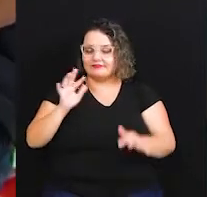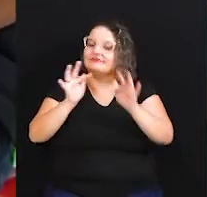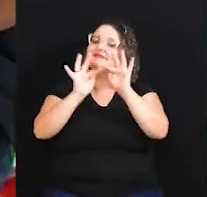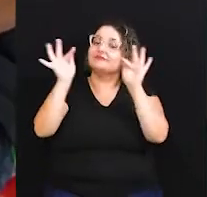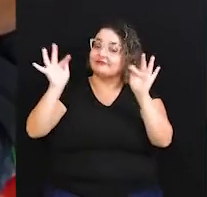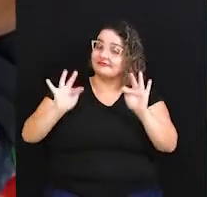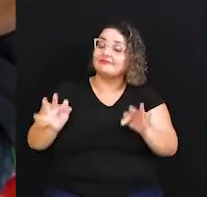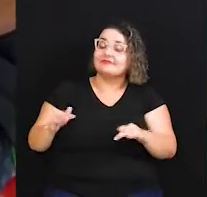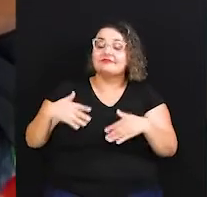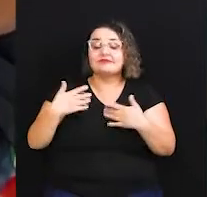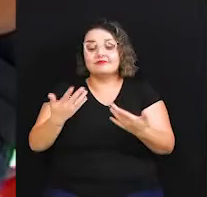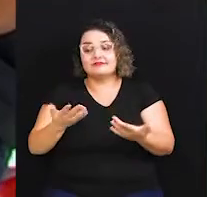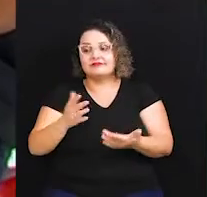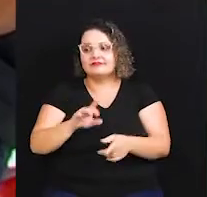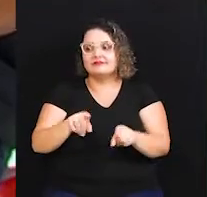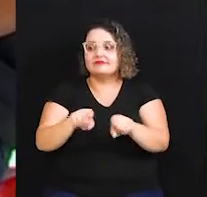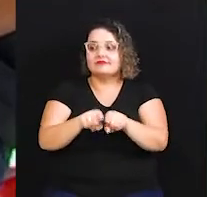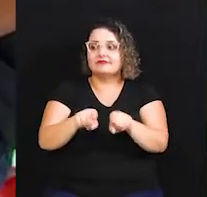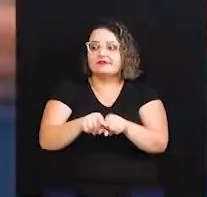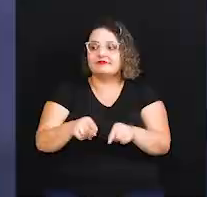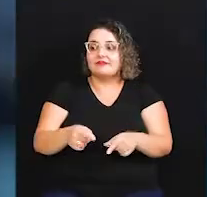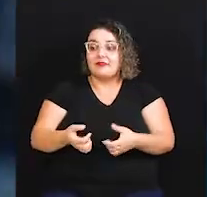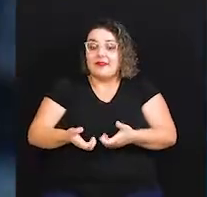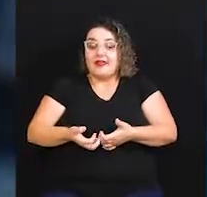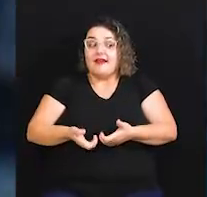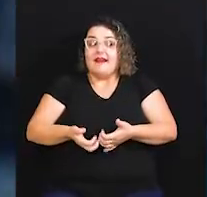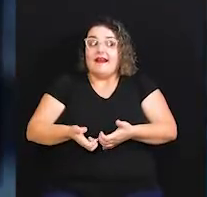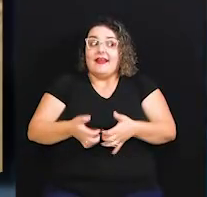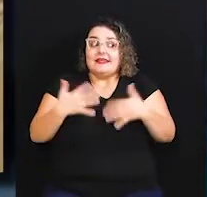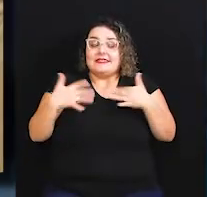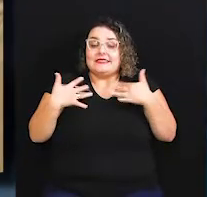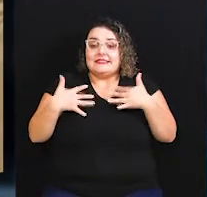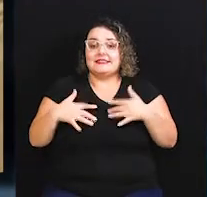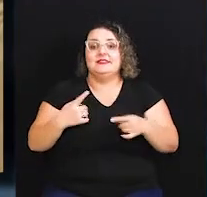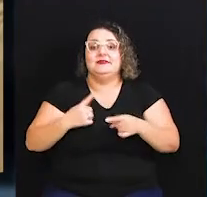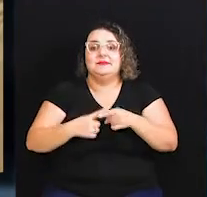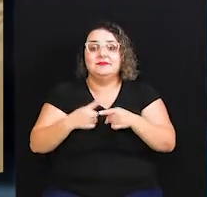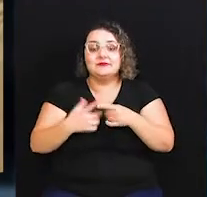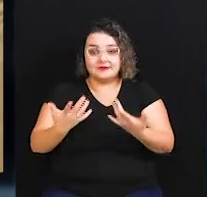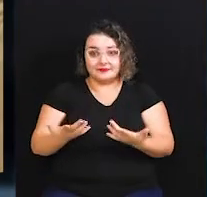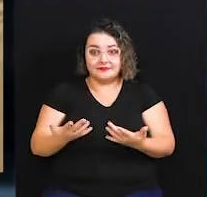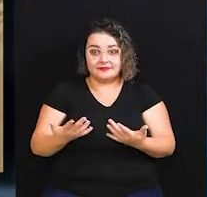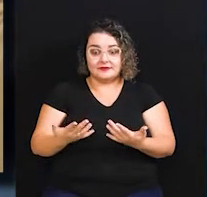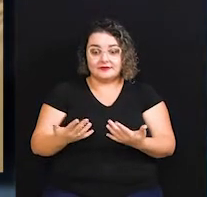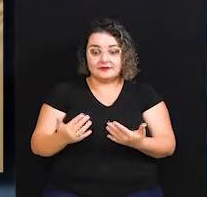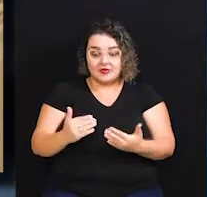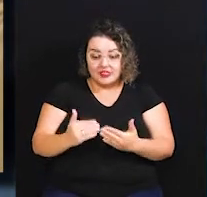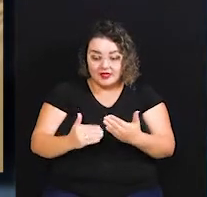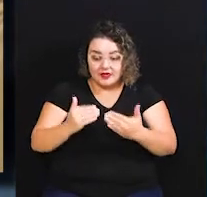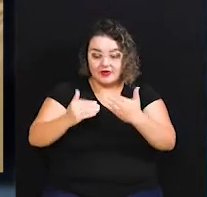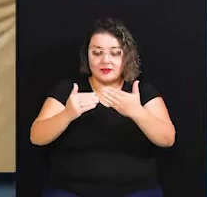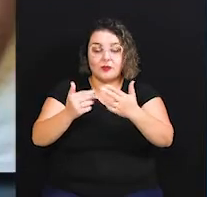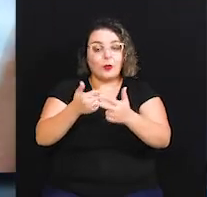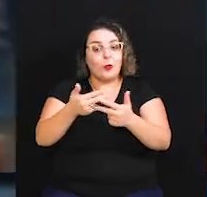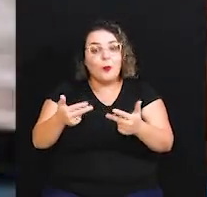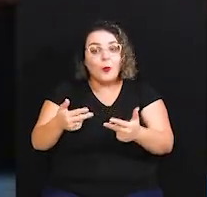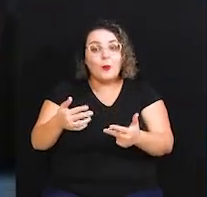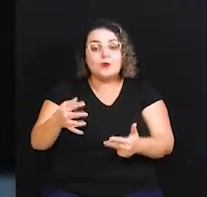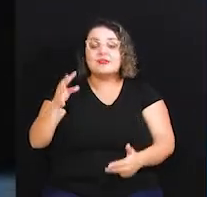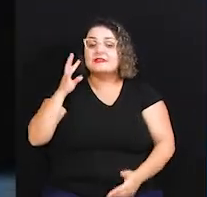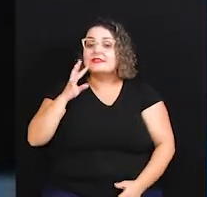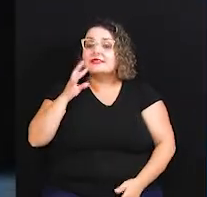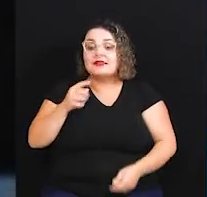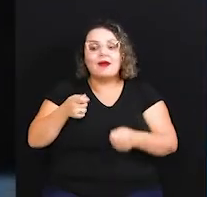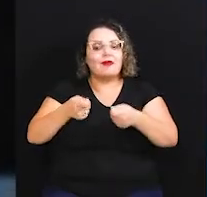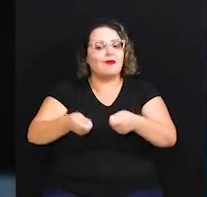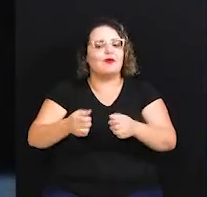É de muita felicidade e, assim, de um friozinho na barriga também. Porque a gente está construindo algo tão legal,